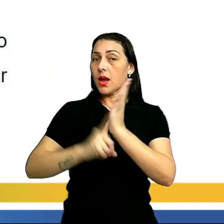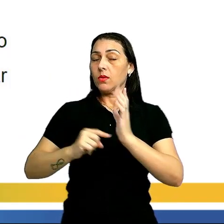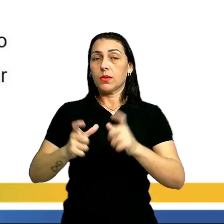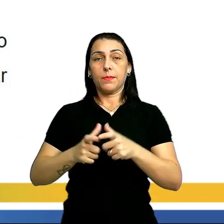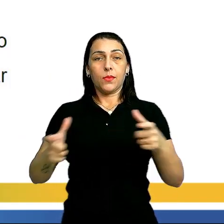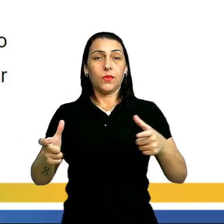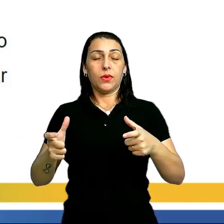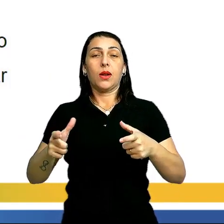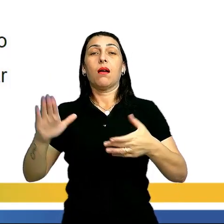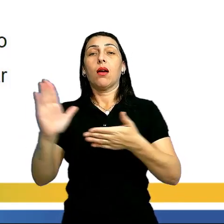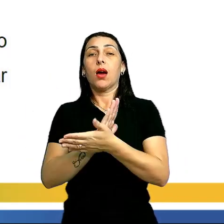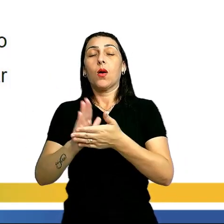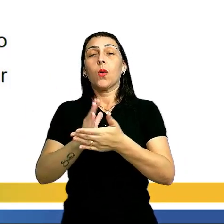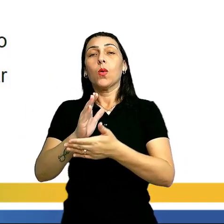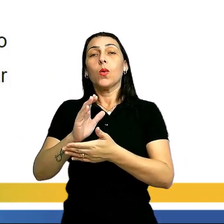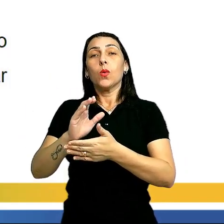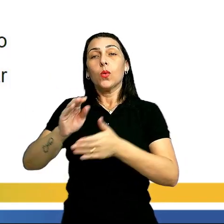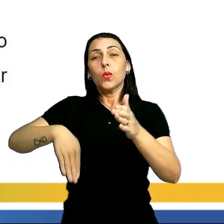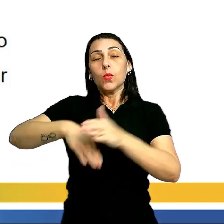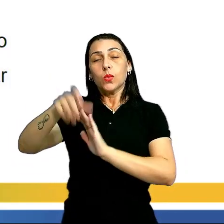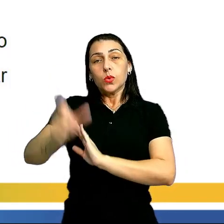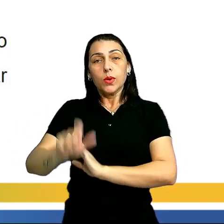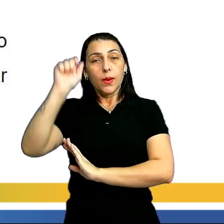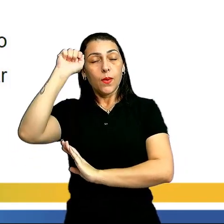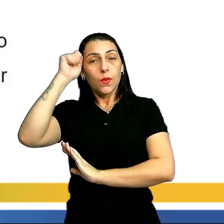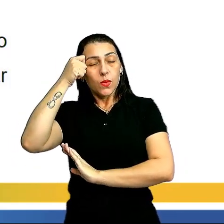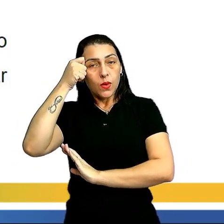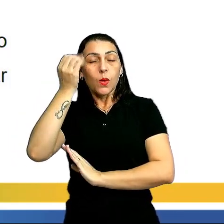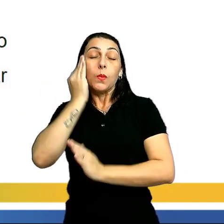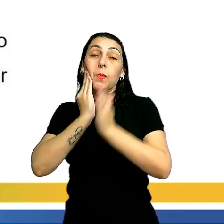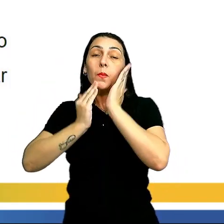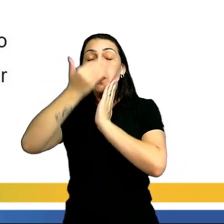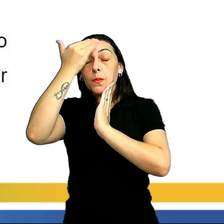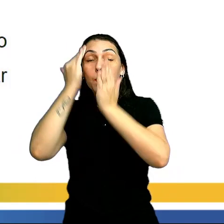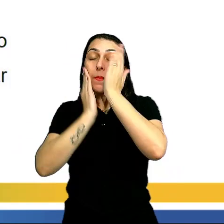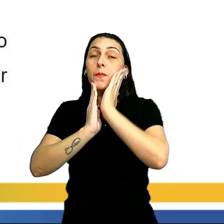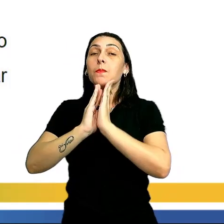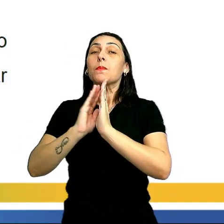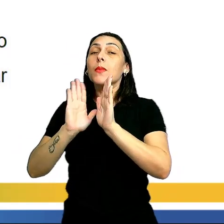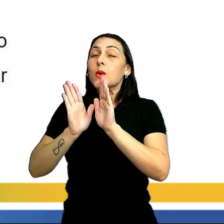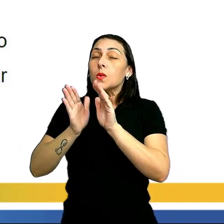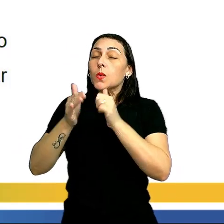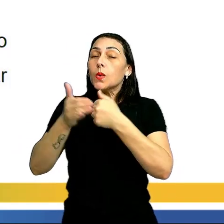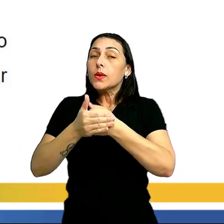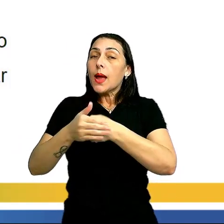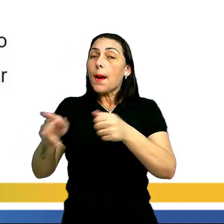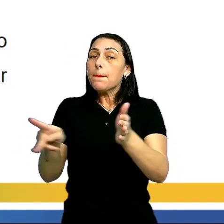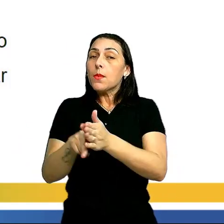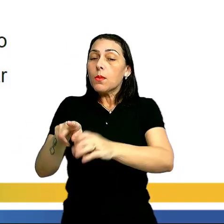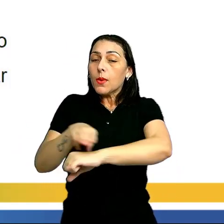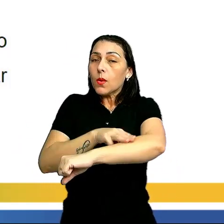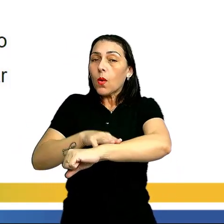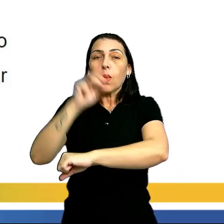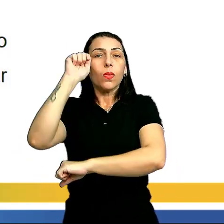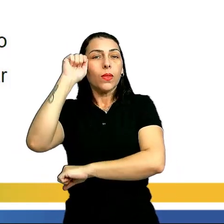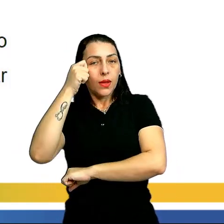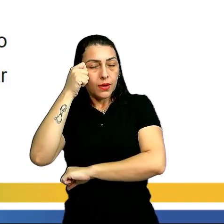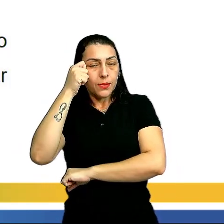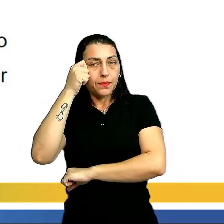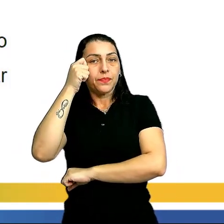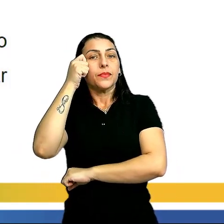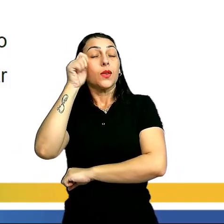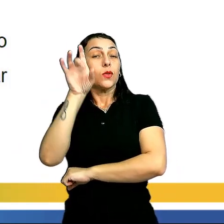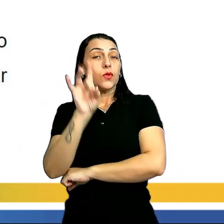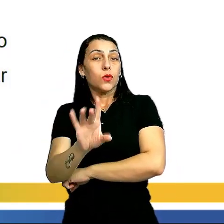maioria. Muitos jogadores negros passavam maquiagem no rosto para esconder a pele mulata.